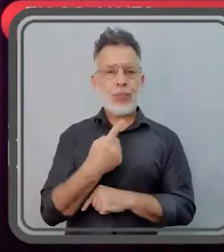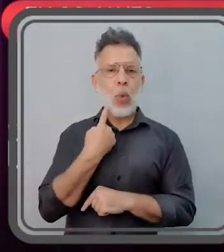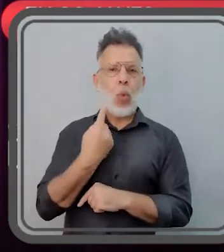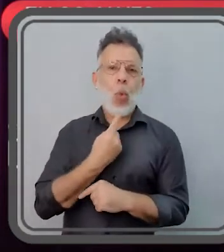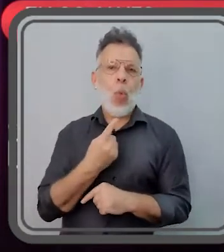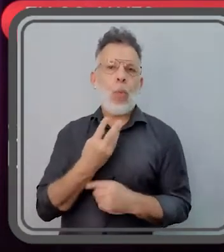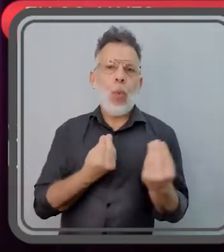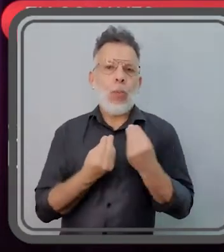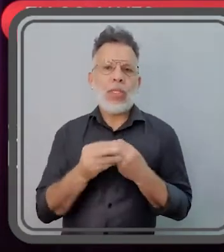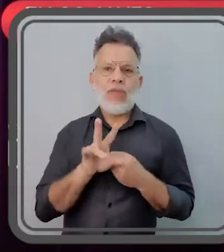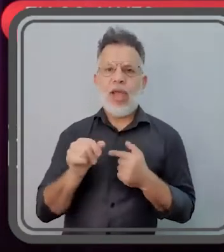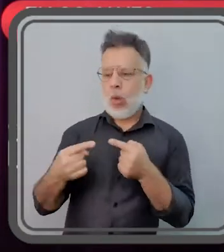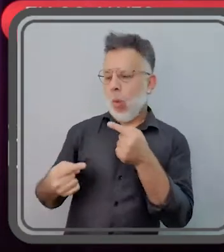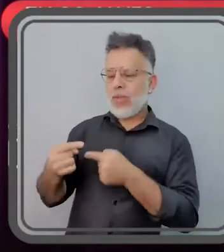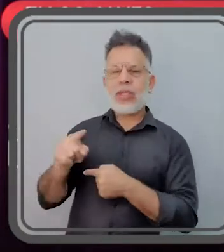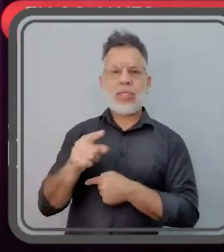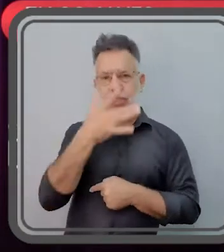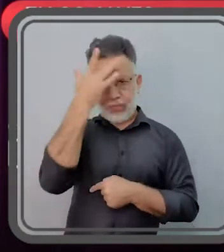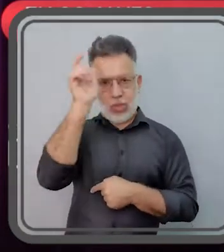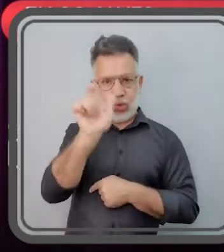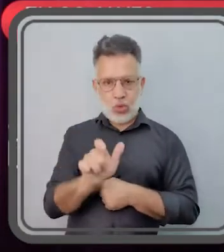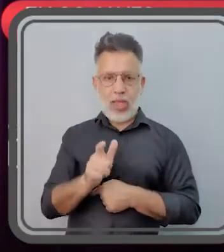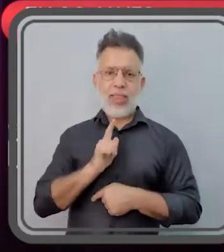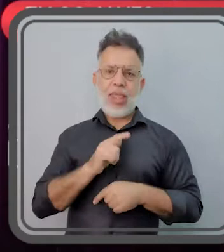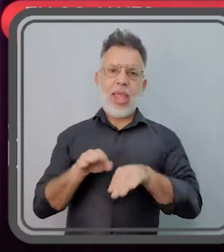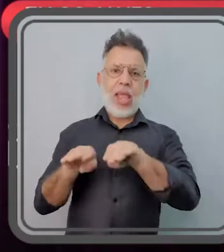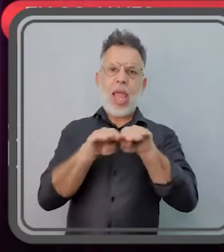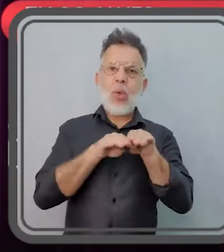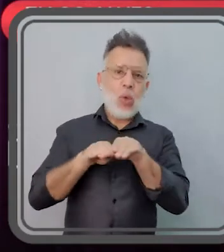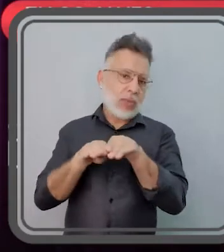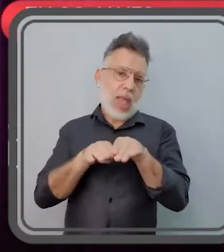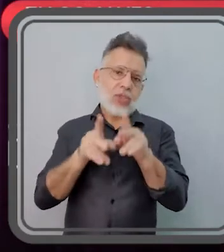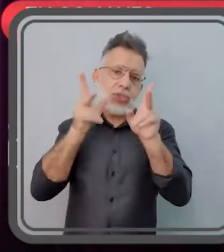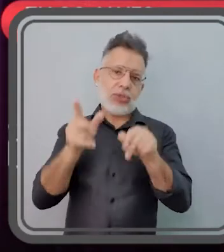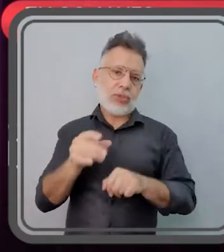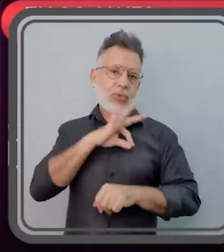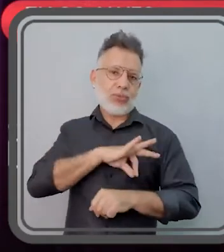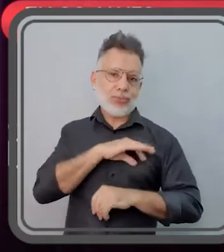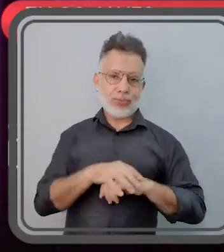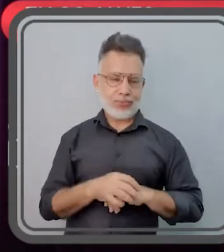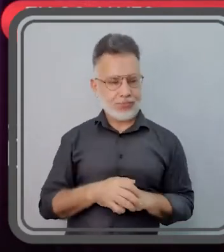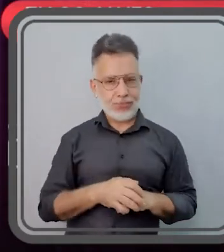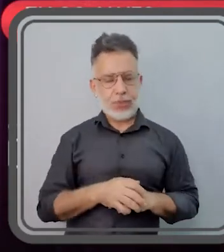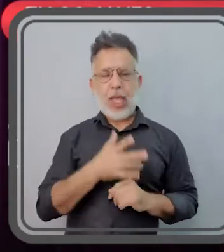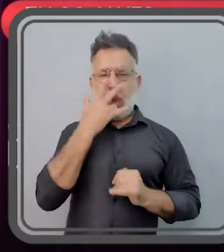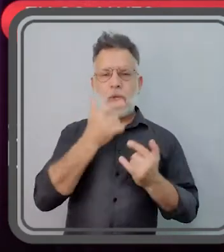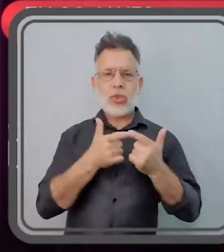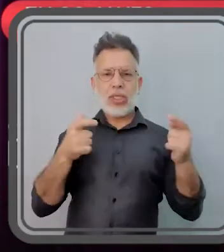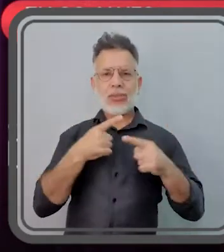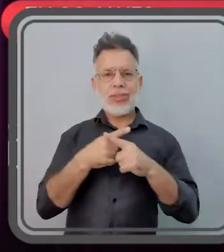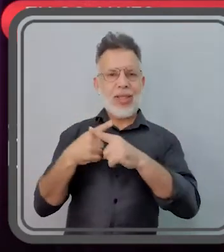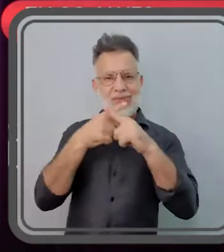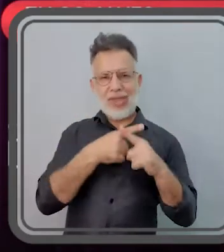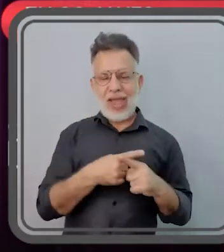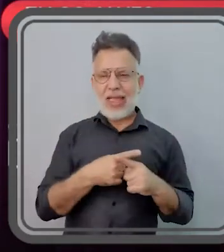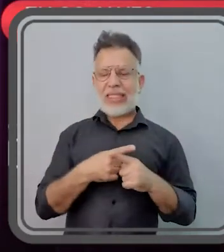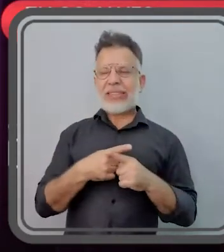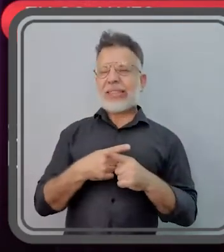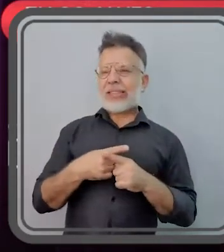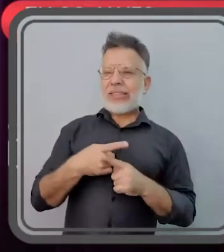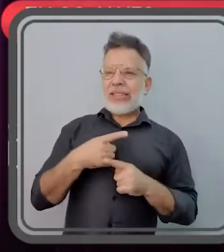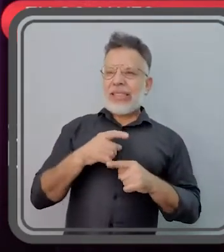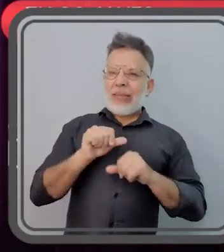que você vai competir e garantir que essas pessoas tenham, né, igualdade de condição. Então eu acho que o grande desafio é assim, desmistificar um pouco dessa questão